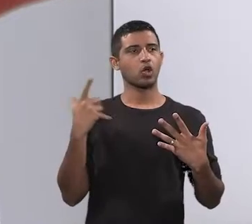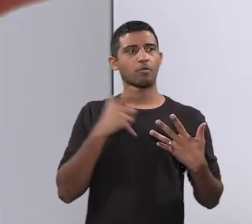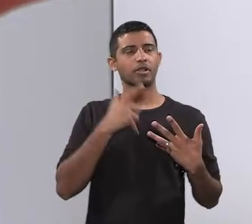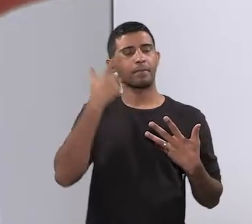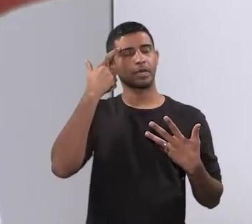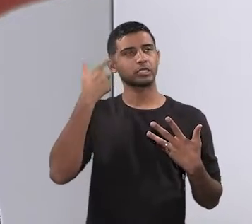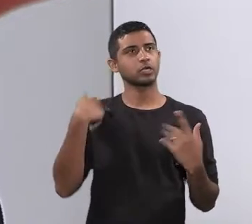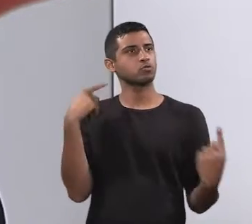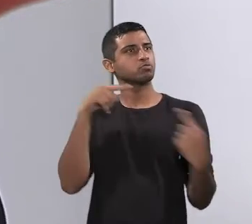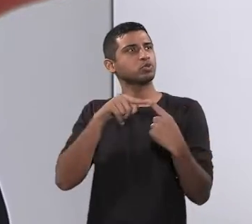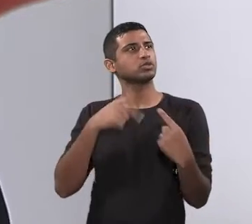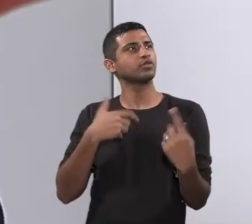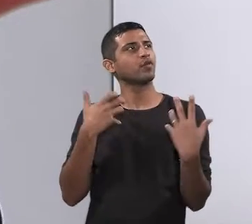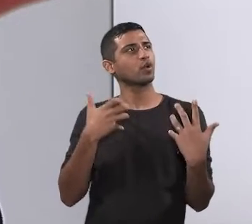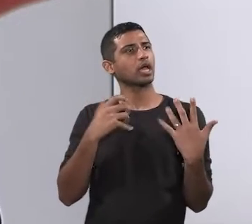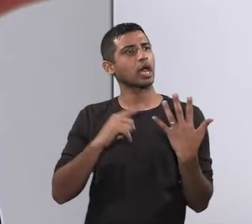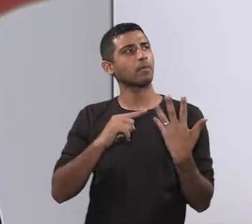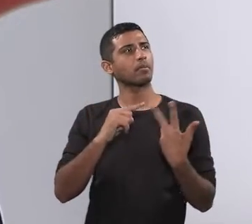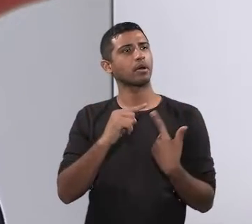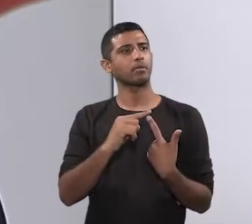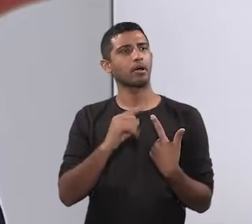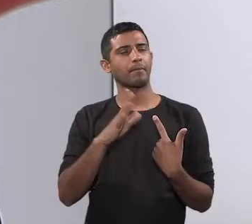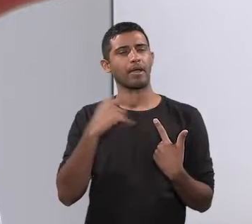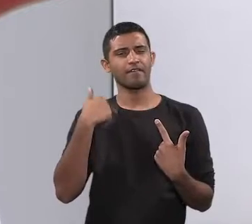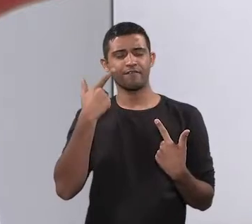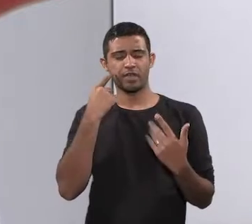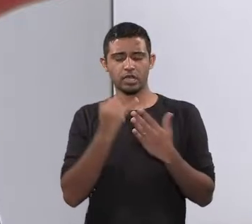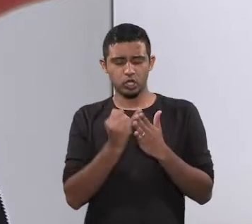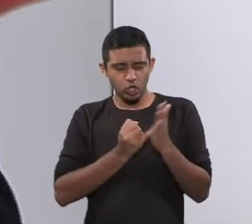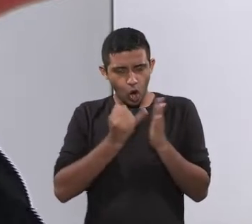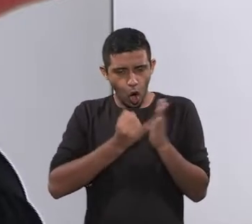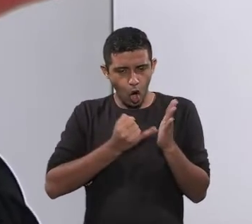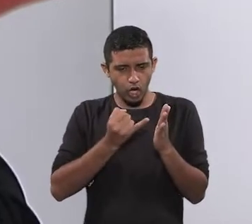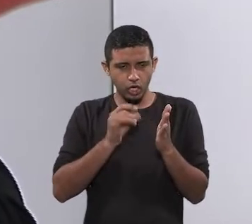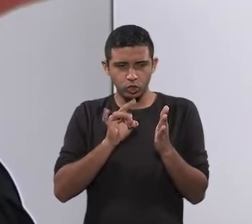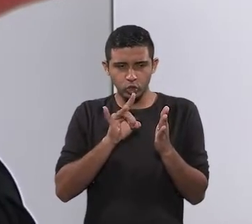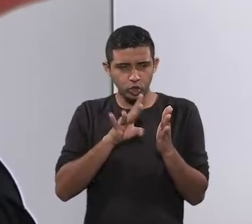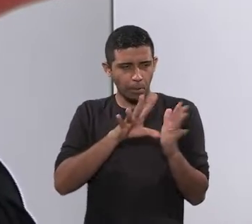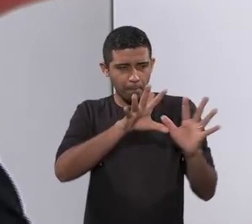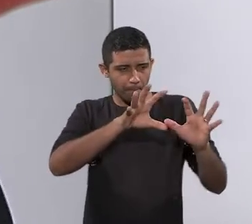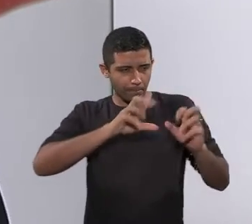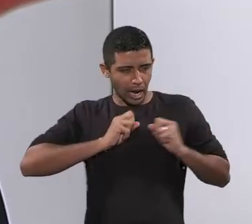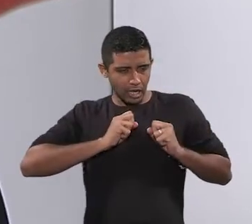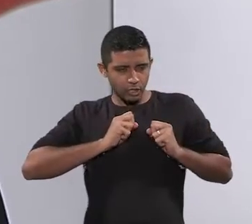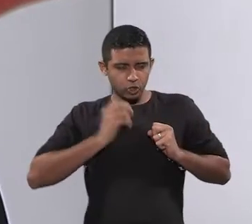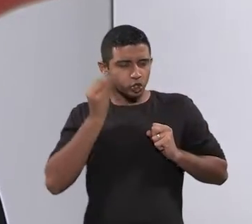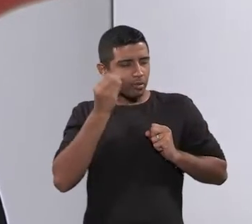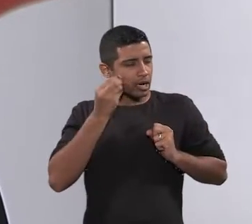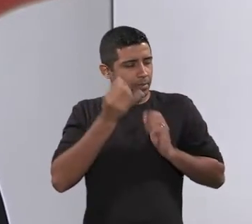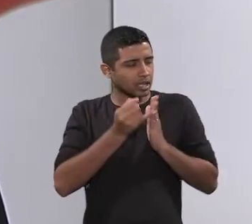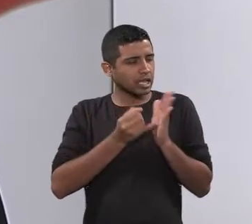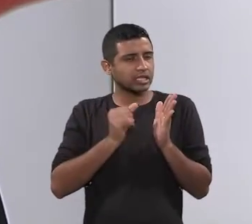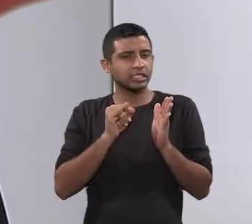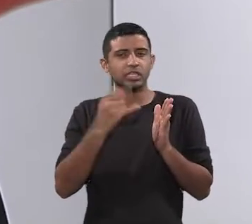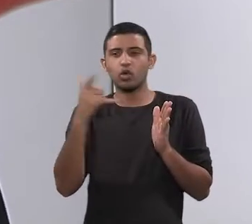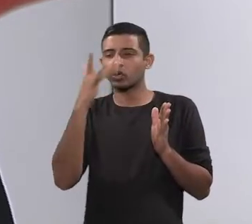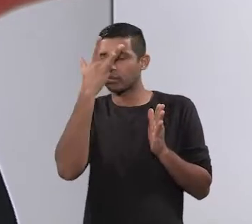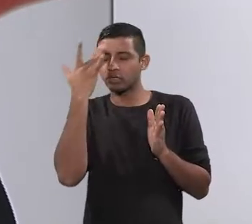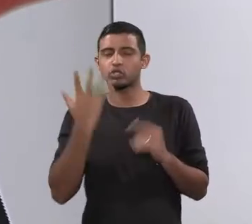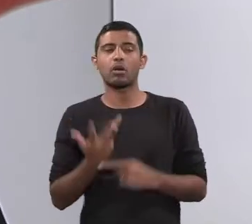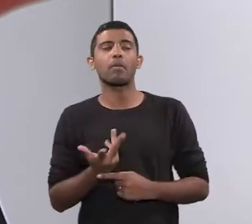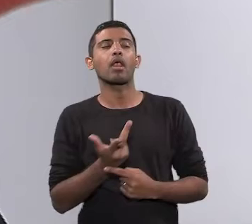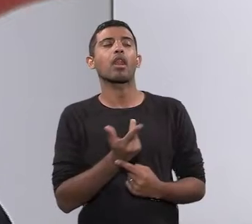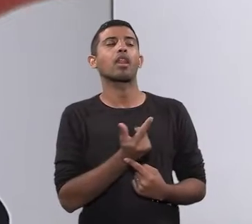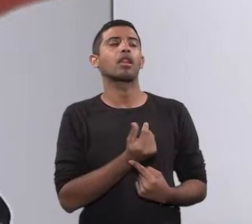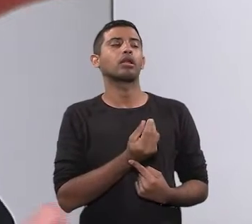a ter objetivos e, na verdade, a droga, ela só vai se alojar quando tem alguém oferecendo